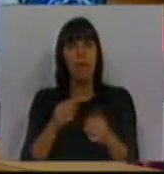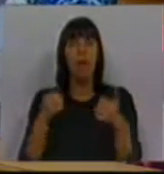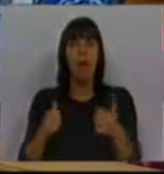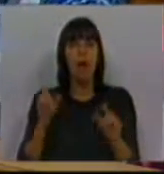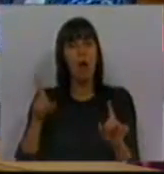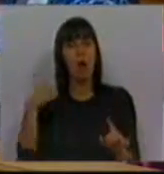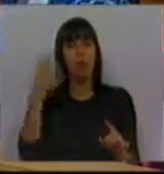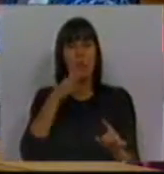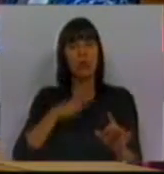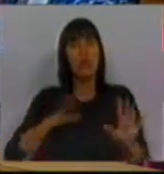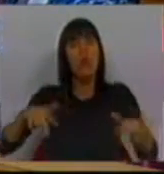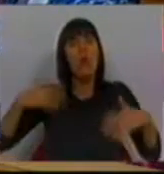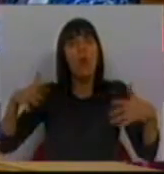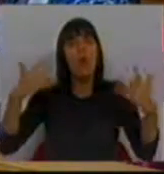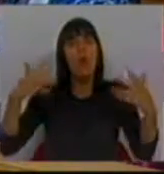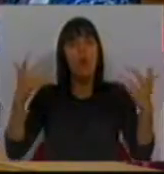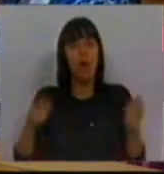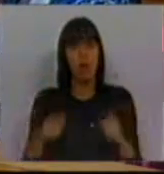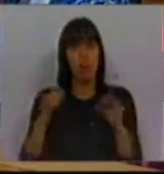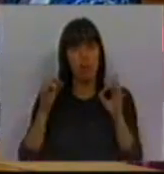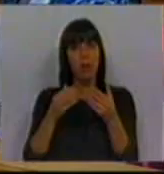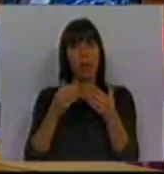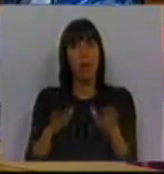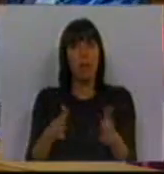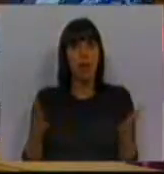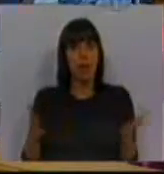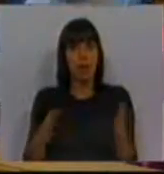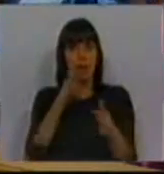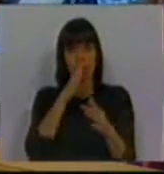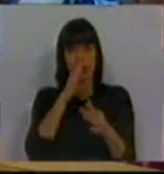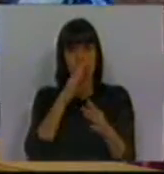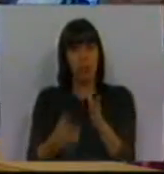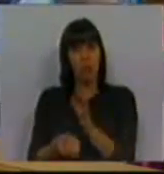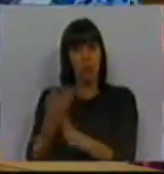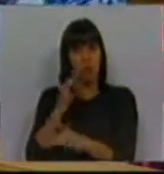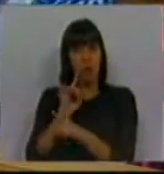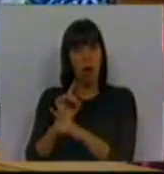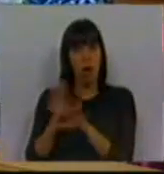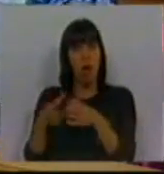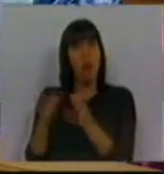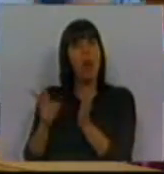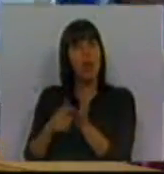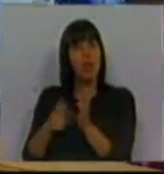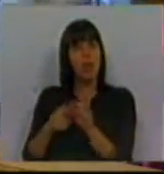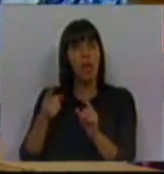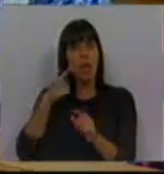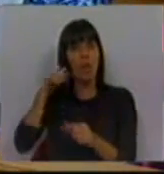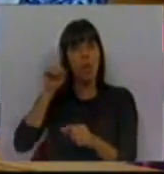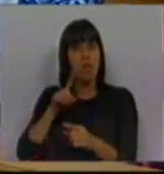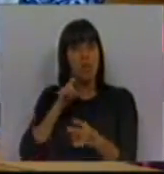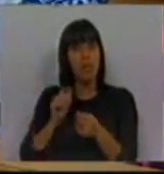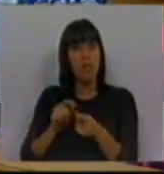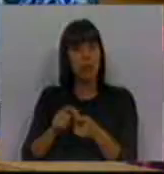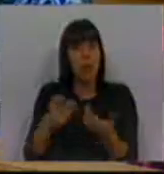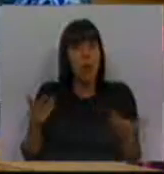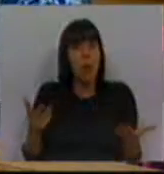que nos dissesse quando é que elas foram abertas. Se constituíam uma necessidade desde o dia 1 de